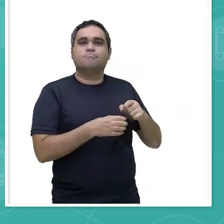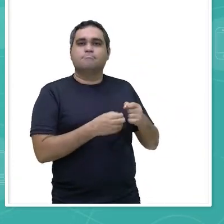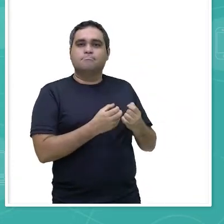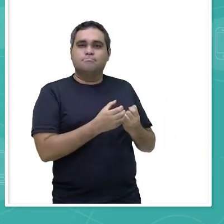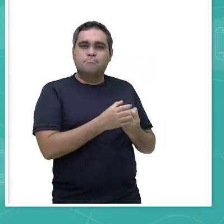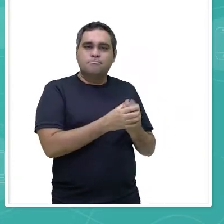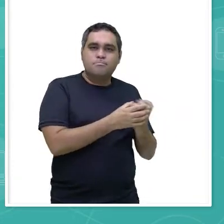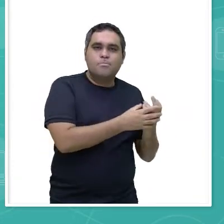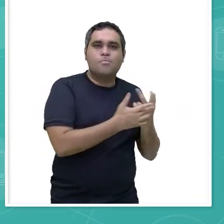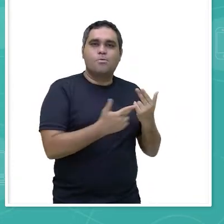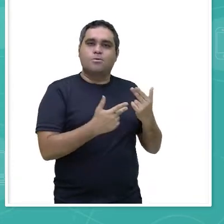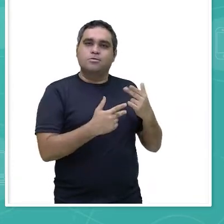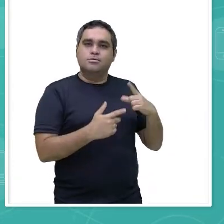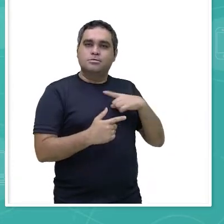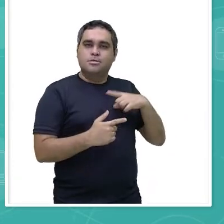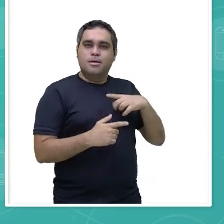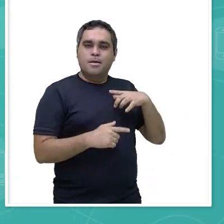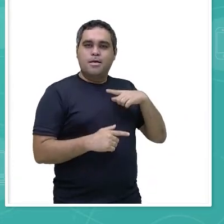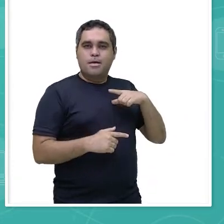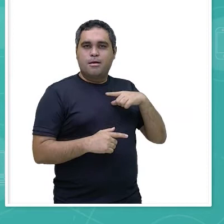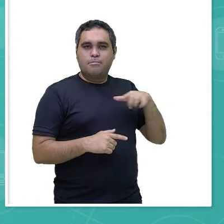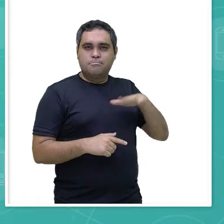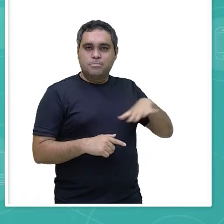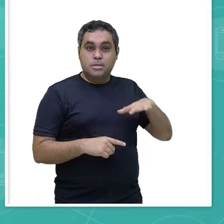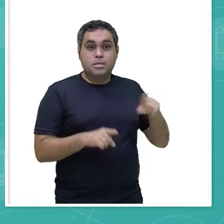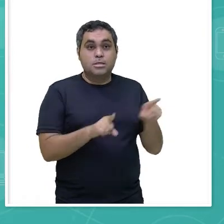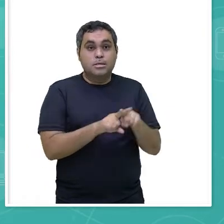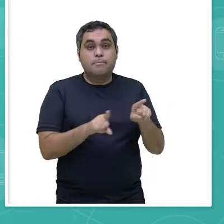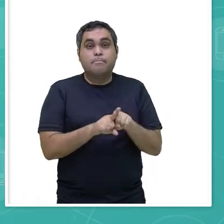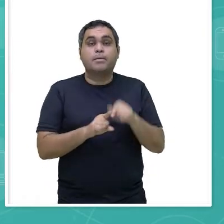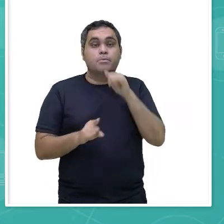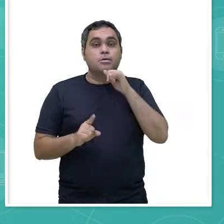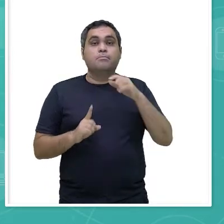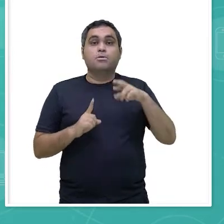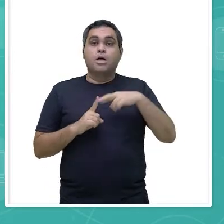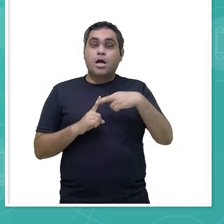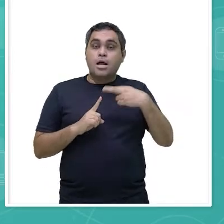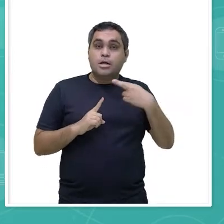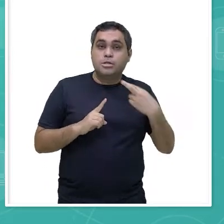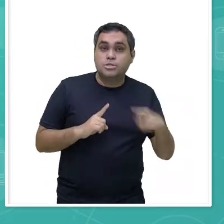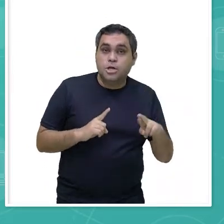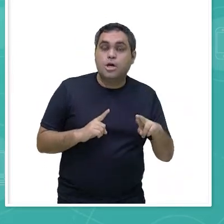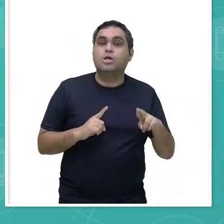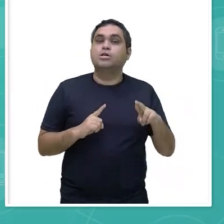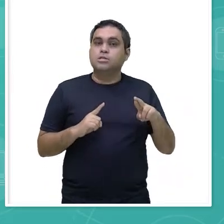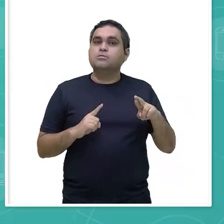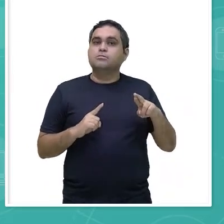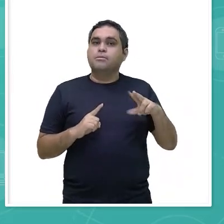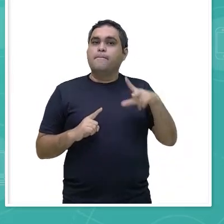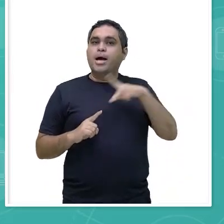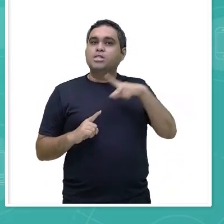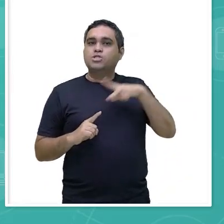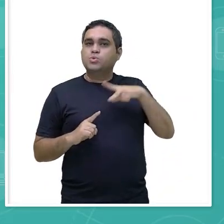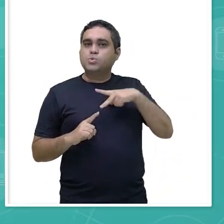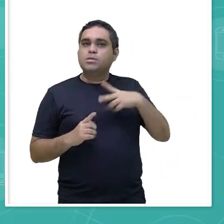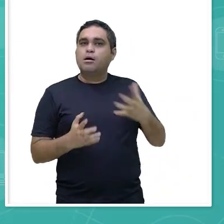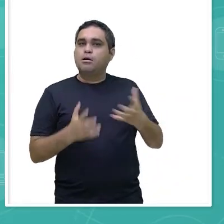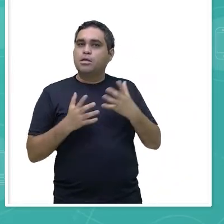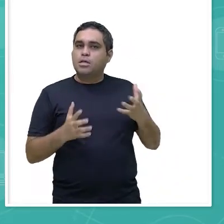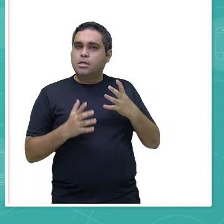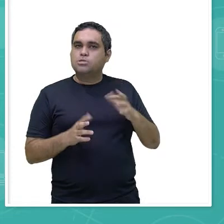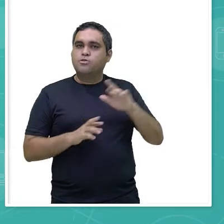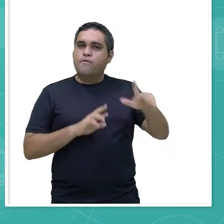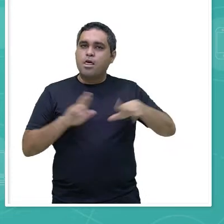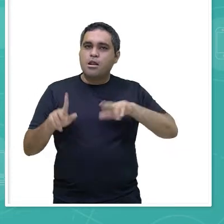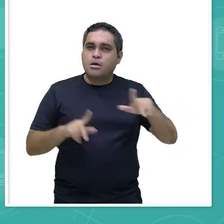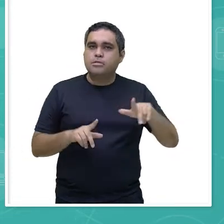tolerância religiosa. A Rússia ali, ela é católica ortodoxa, então eles queriam uma tolerância religiosa, principalmente pela questão